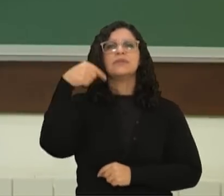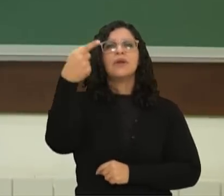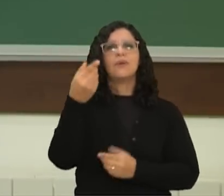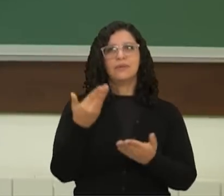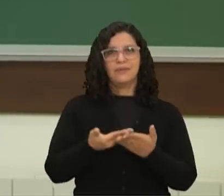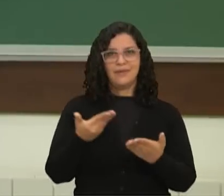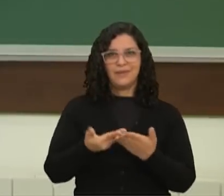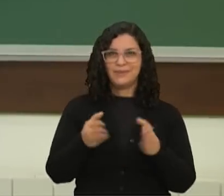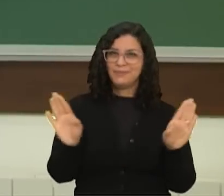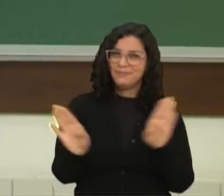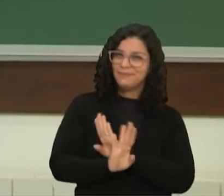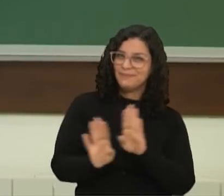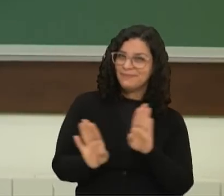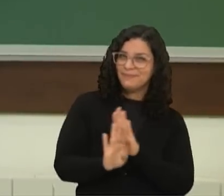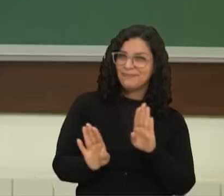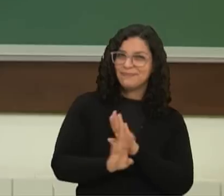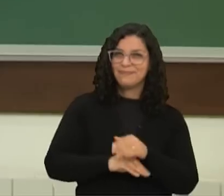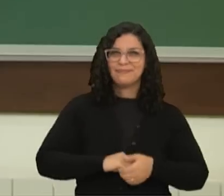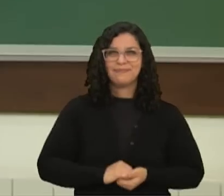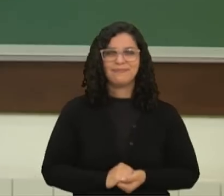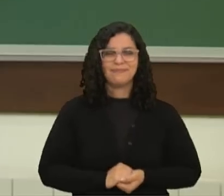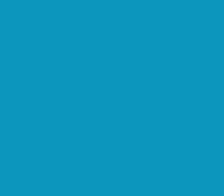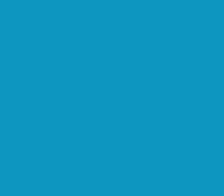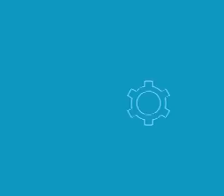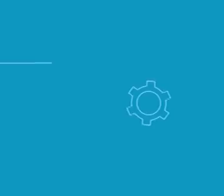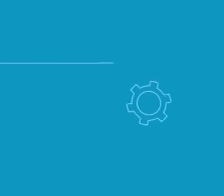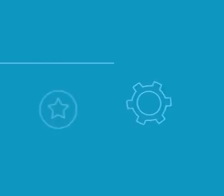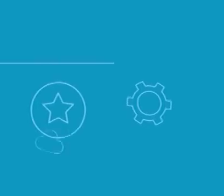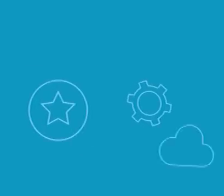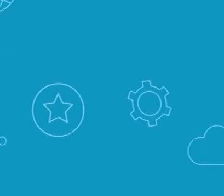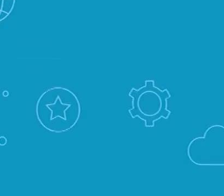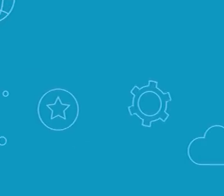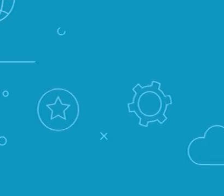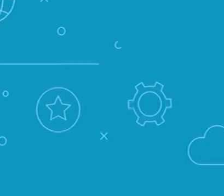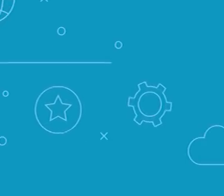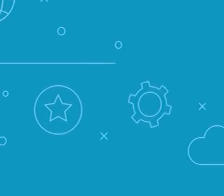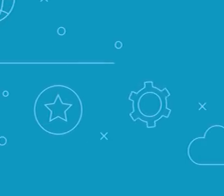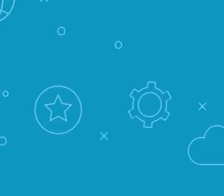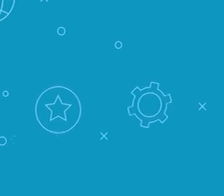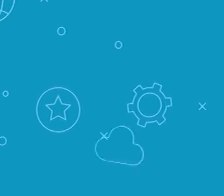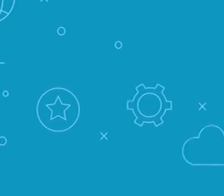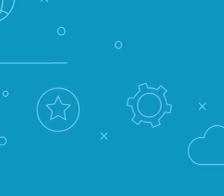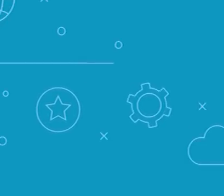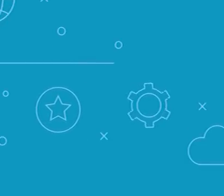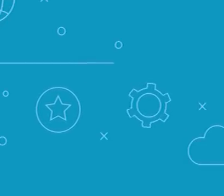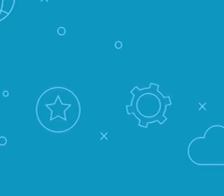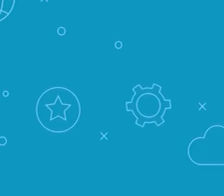próxima aula. Bye bye, students!